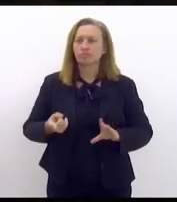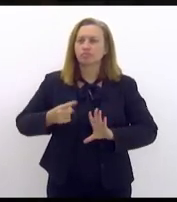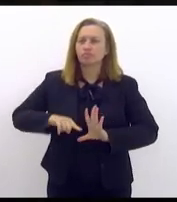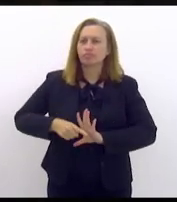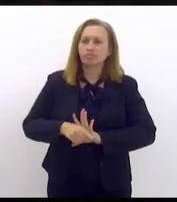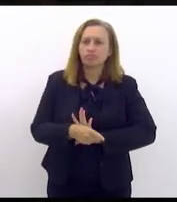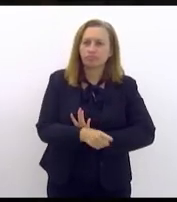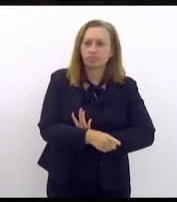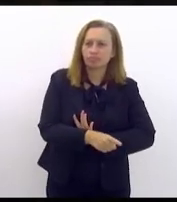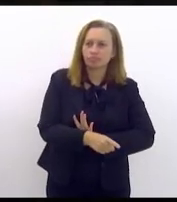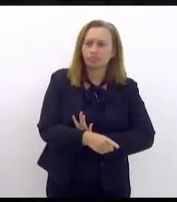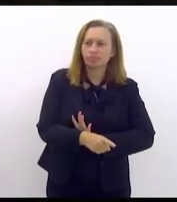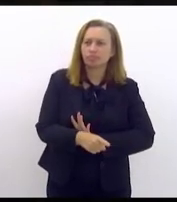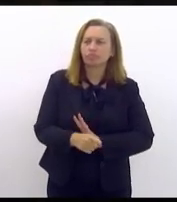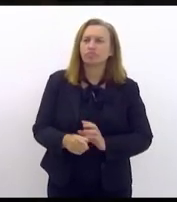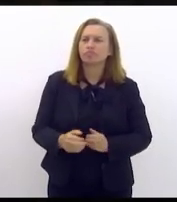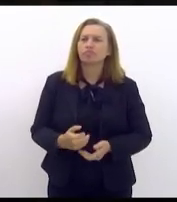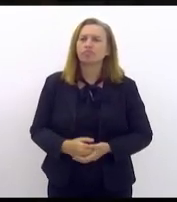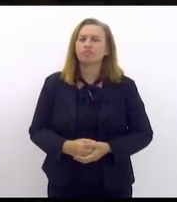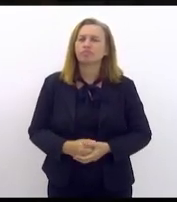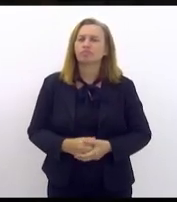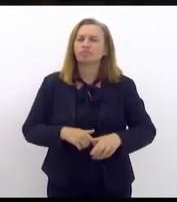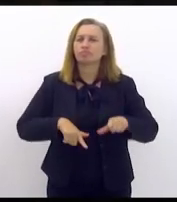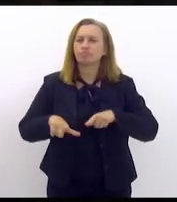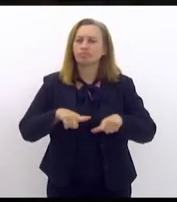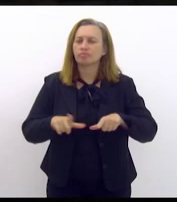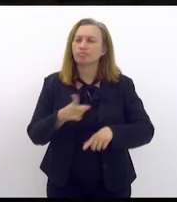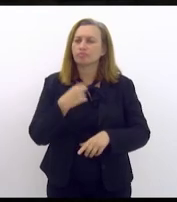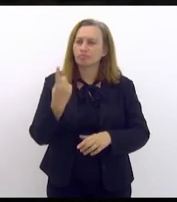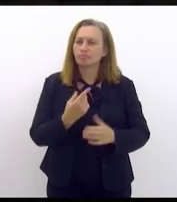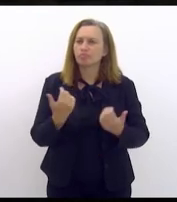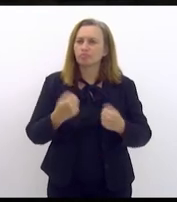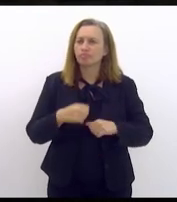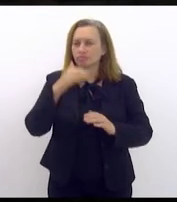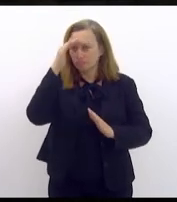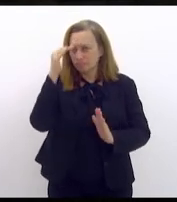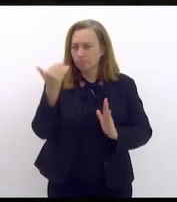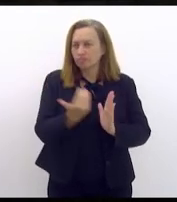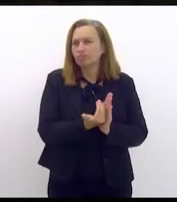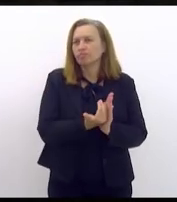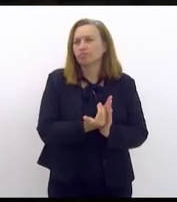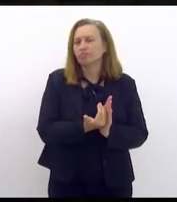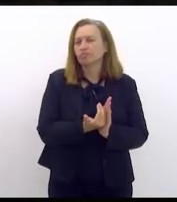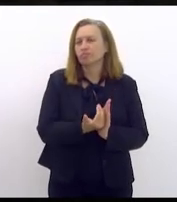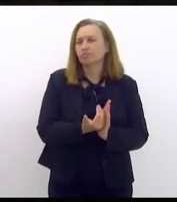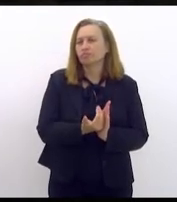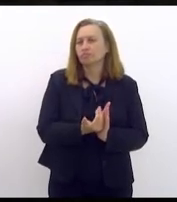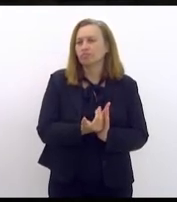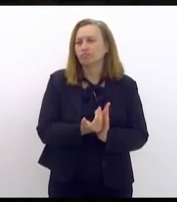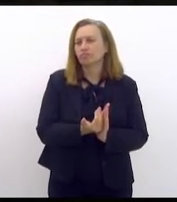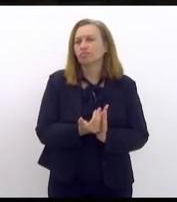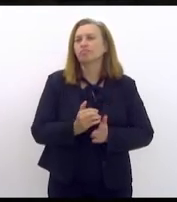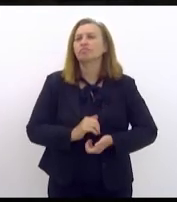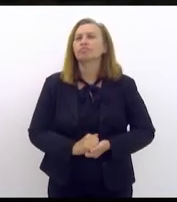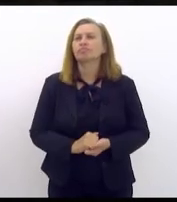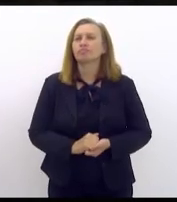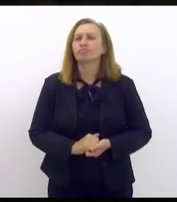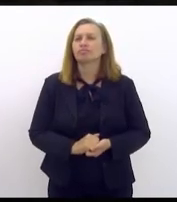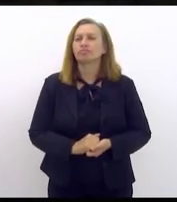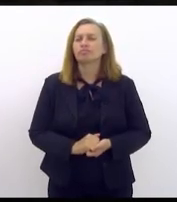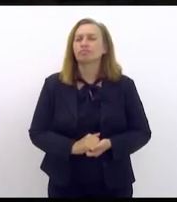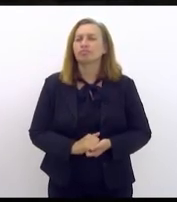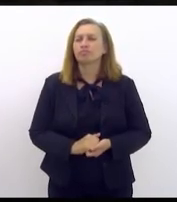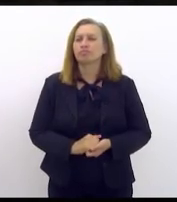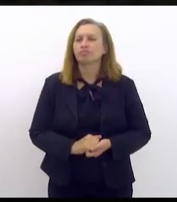profundas numa tarefa que nós deveríamos ter cumprido e que não cumprimos a contento, que é a